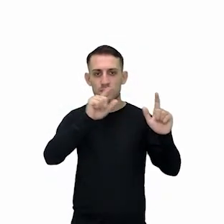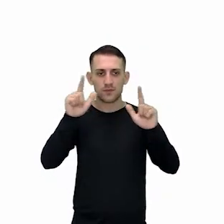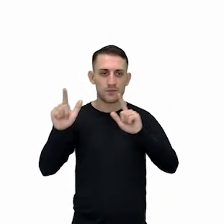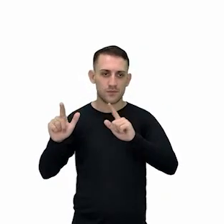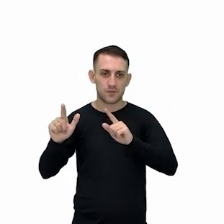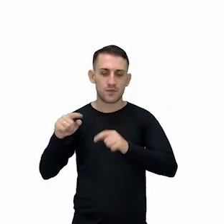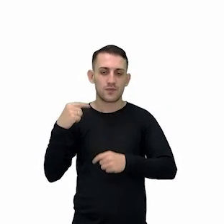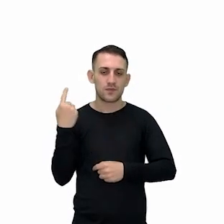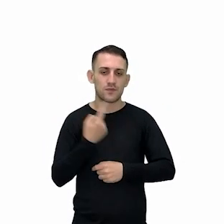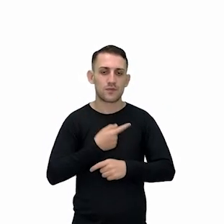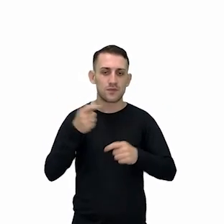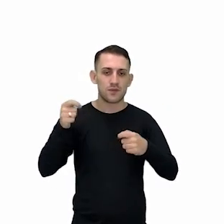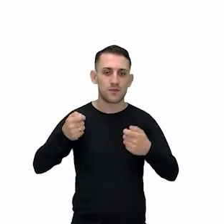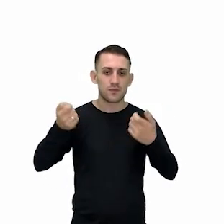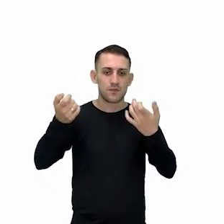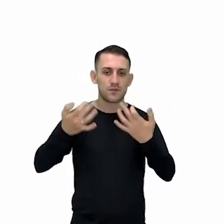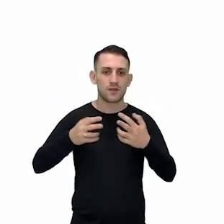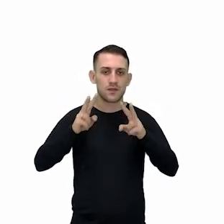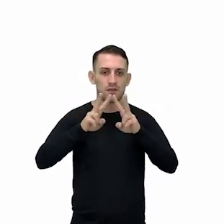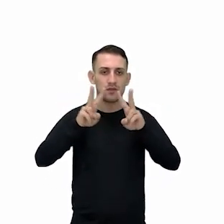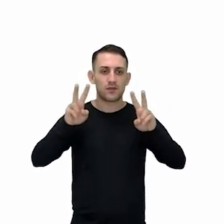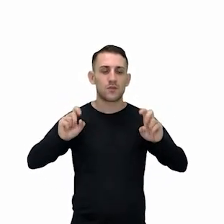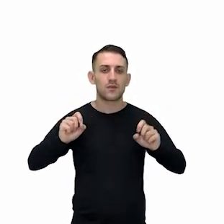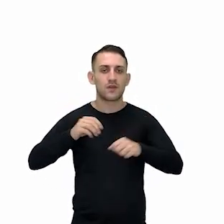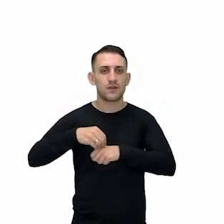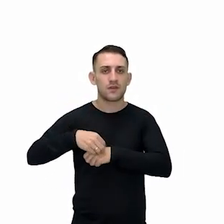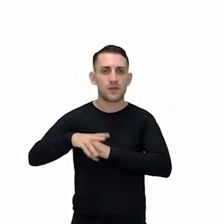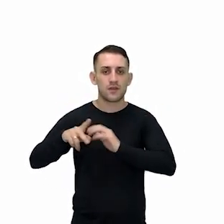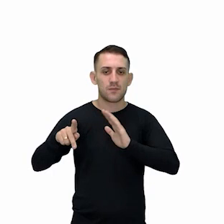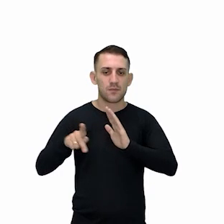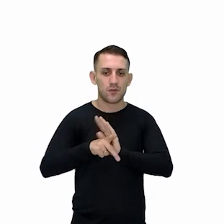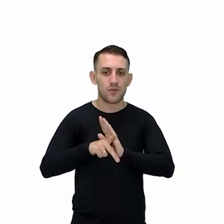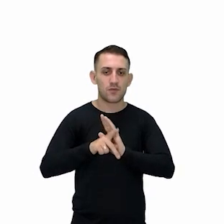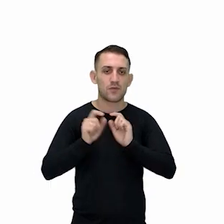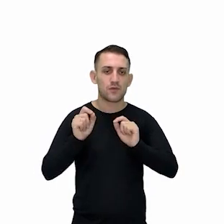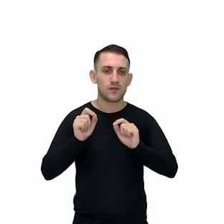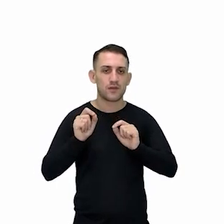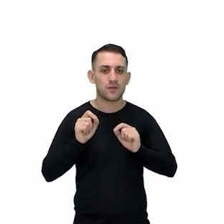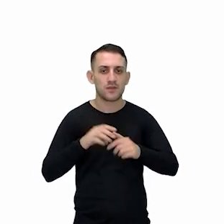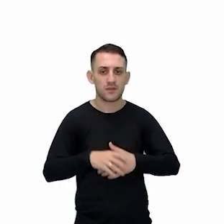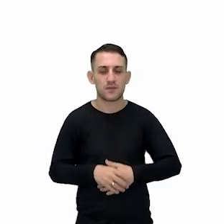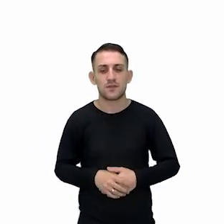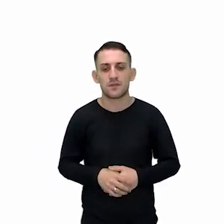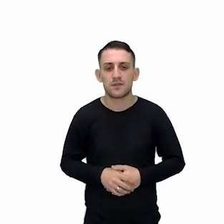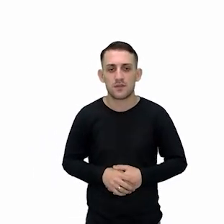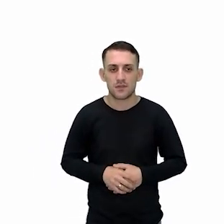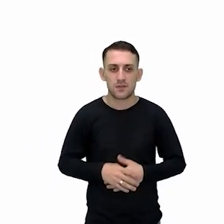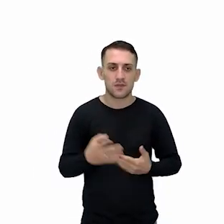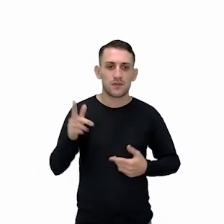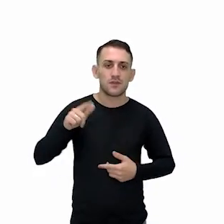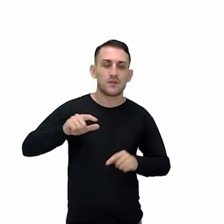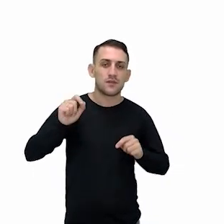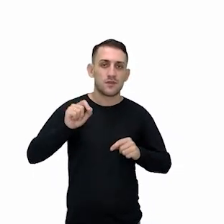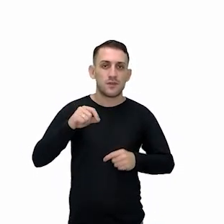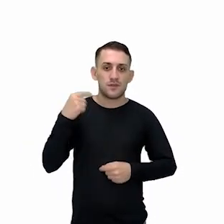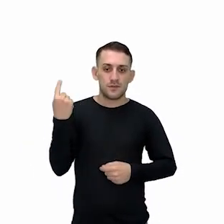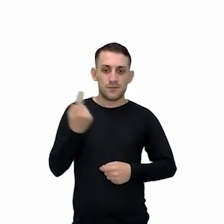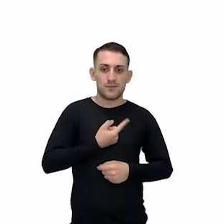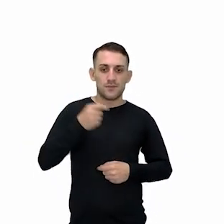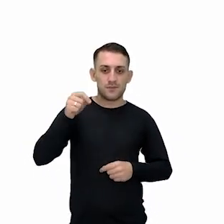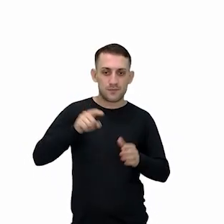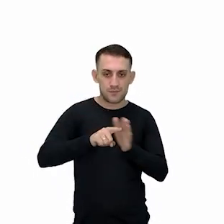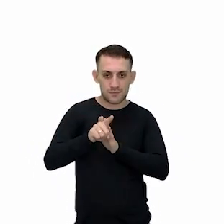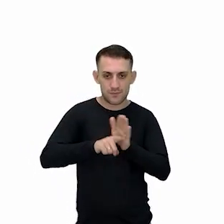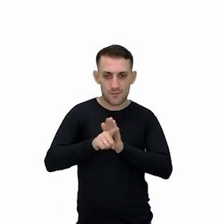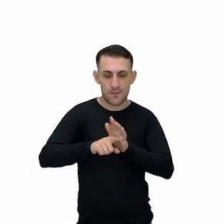slide, que nós vamos falar um pouco sobre as sugestões para o desdobramento. Então, quais que serão elas? Uma delas será explorar